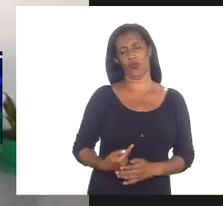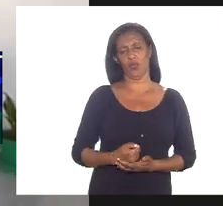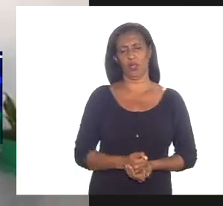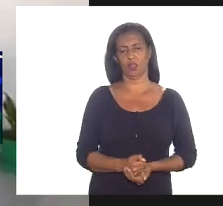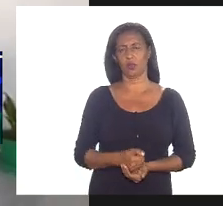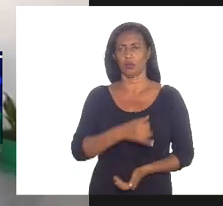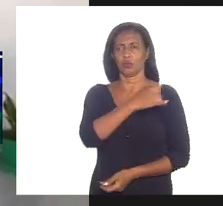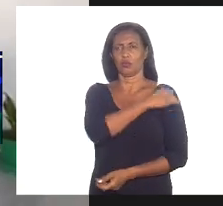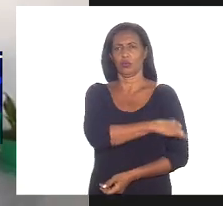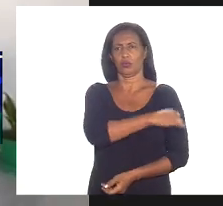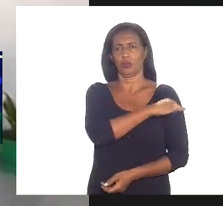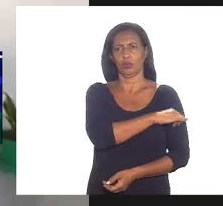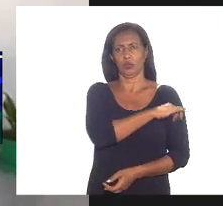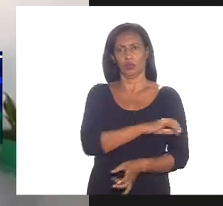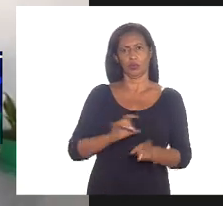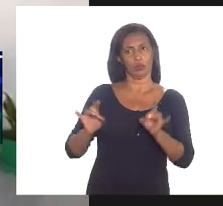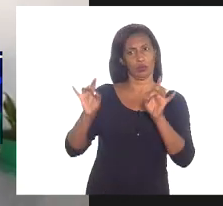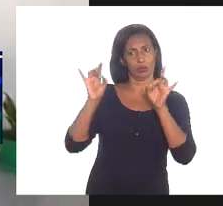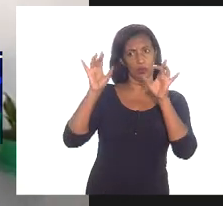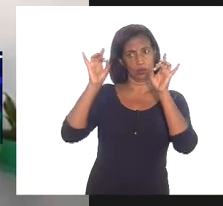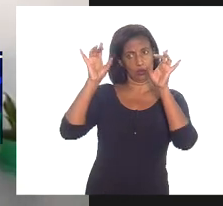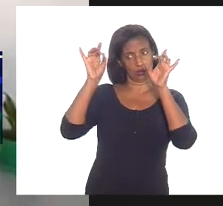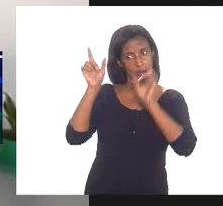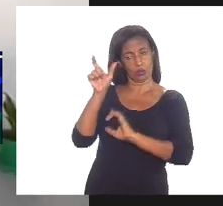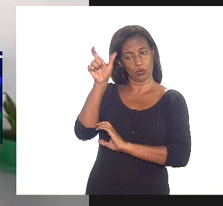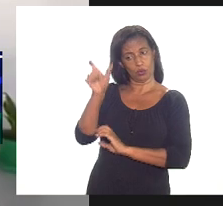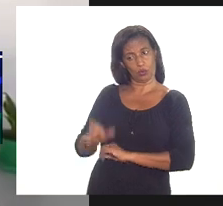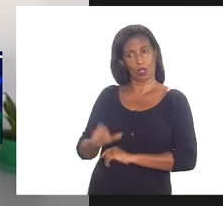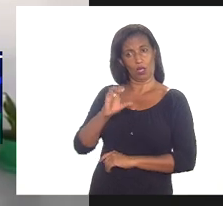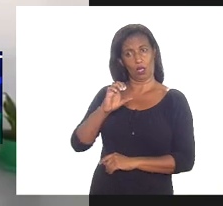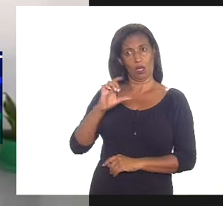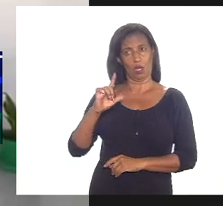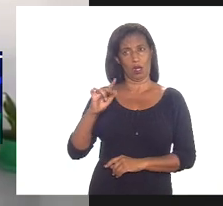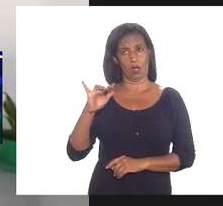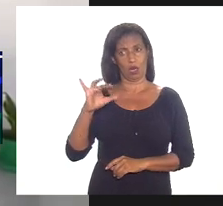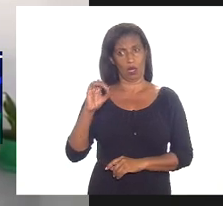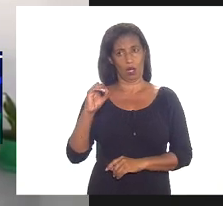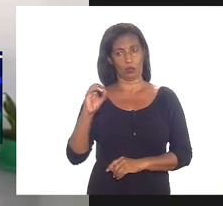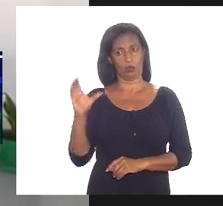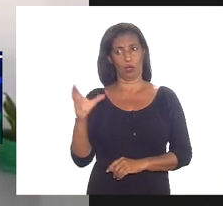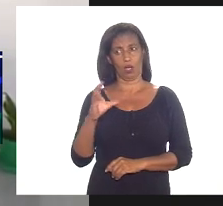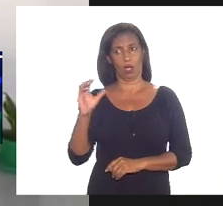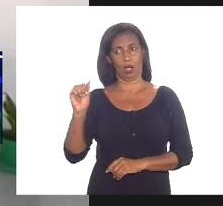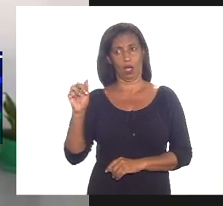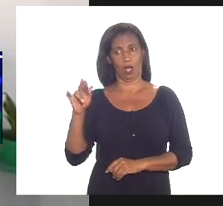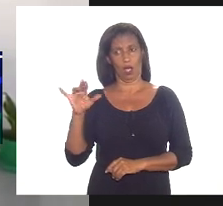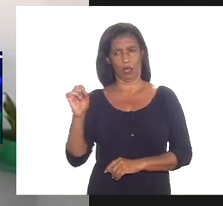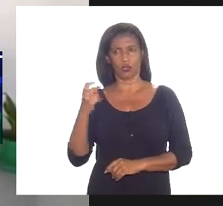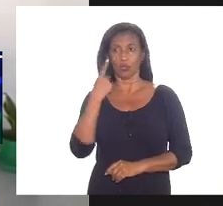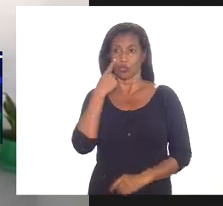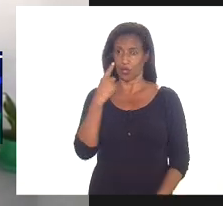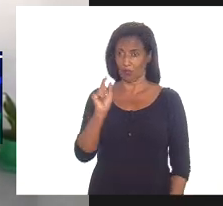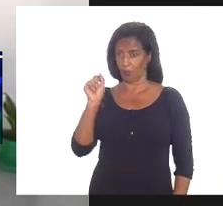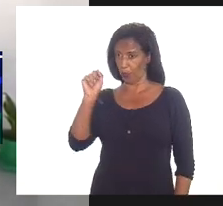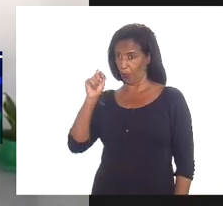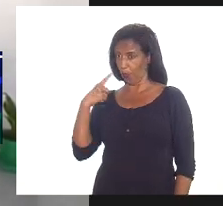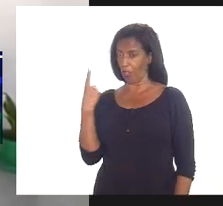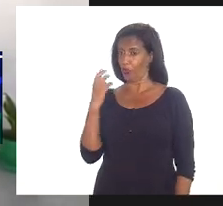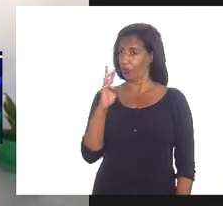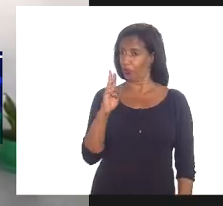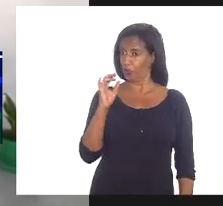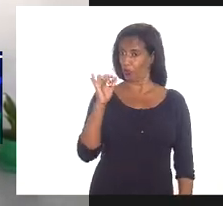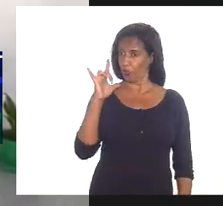do Rio de Janeiro em especial na figura do governador claudicar já vimos o governador Wilson Victor